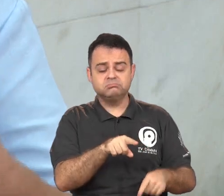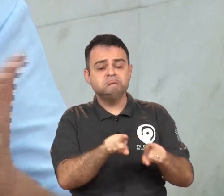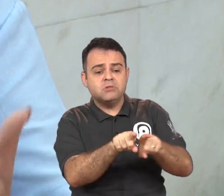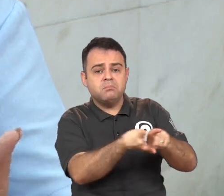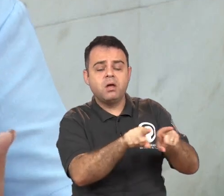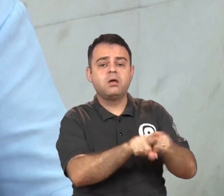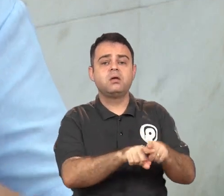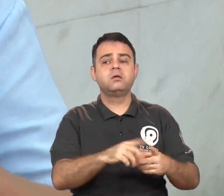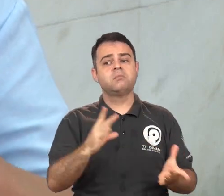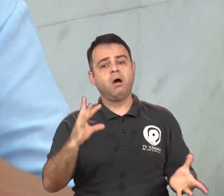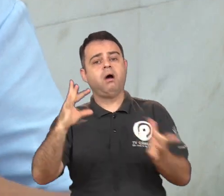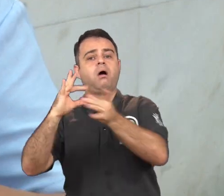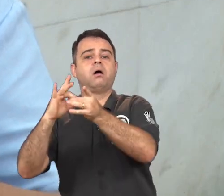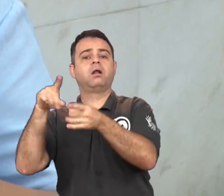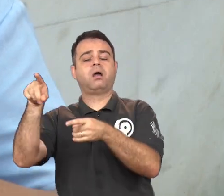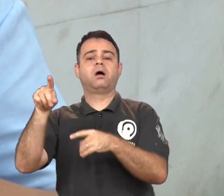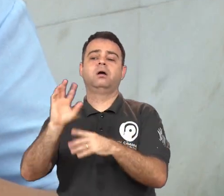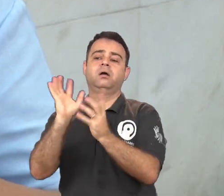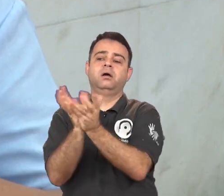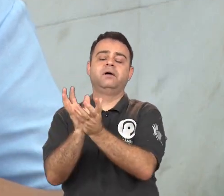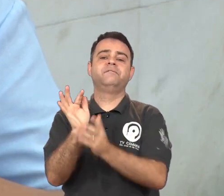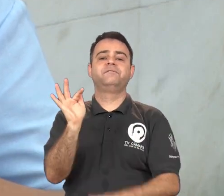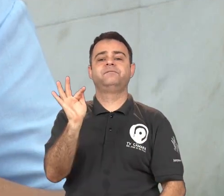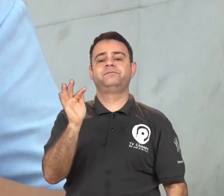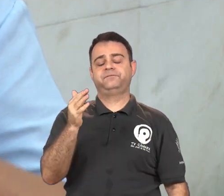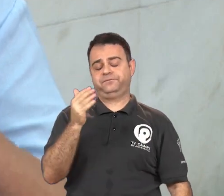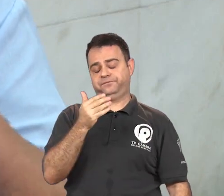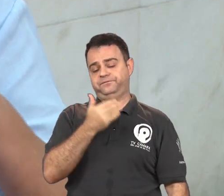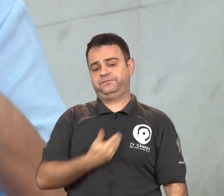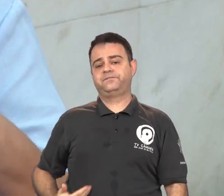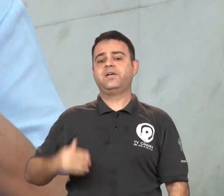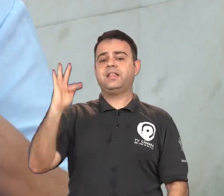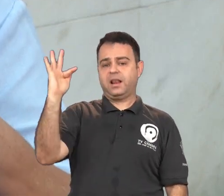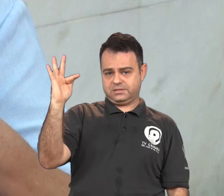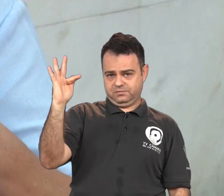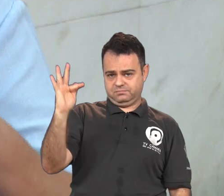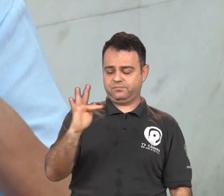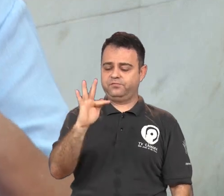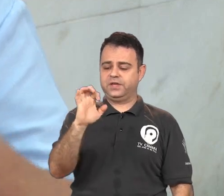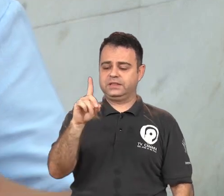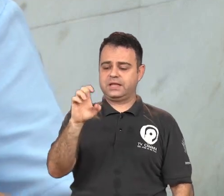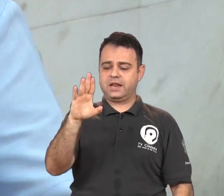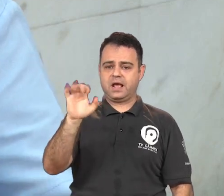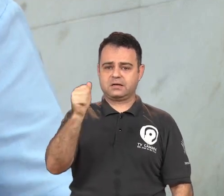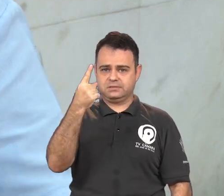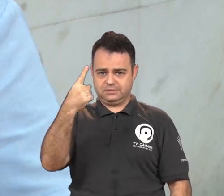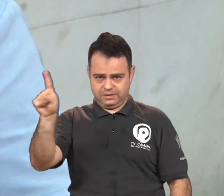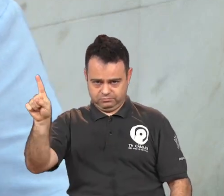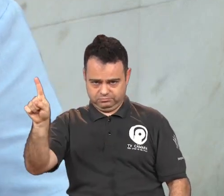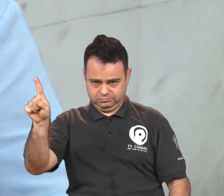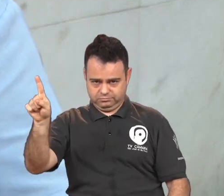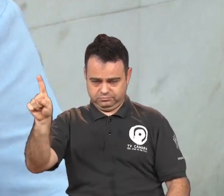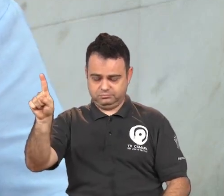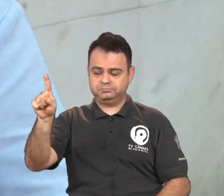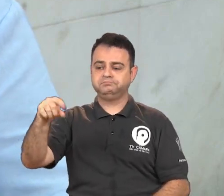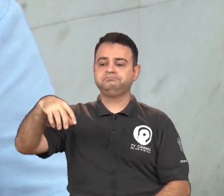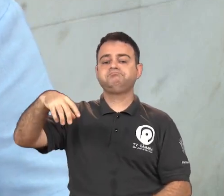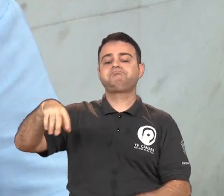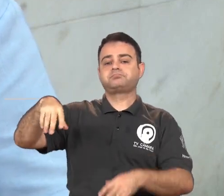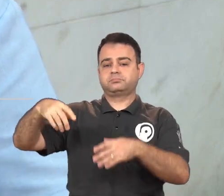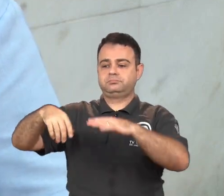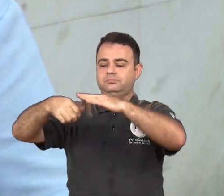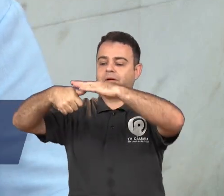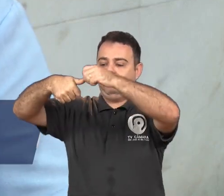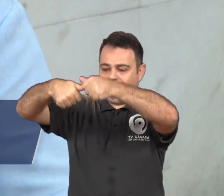envolvido com a federação. A federação, ela tem, embaixo do guarda-chuva dela, 72 sindicatos dos